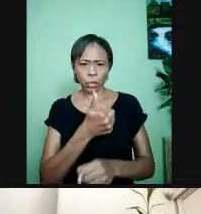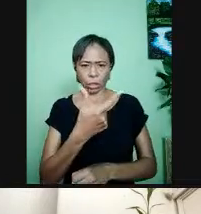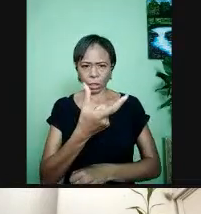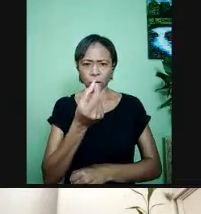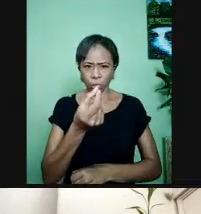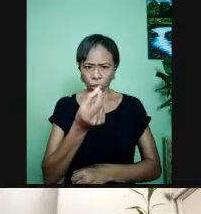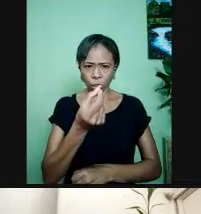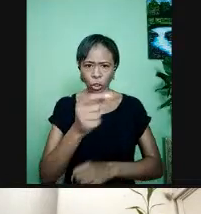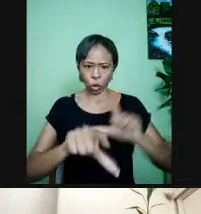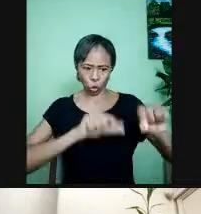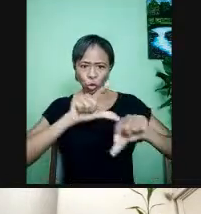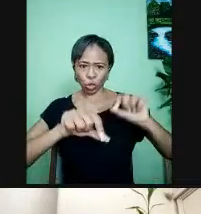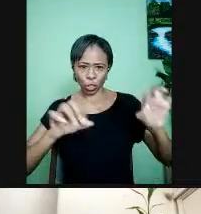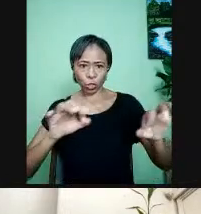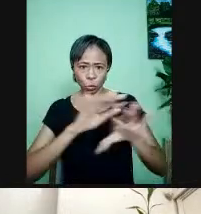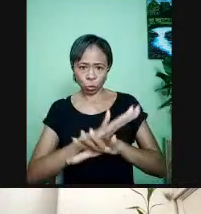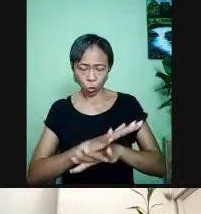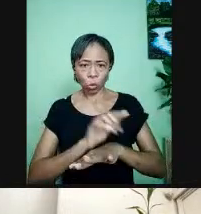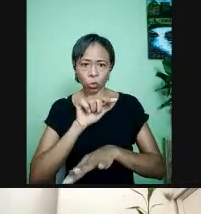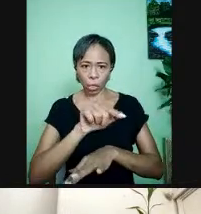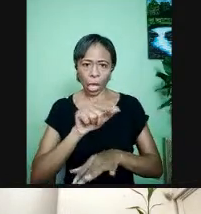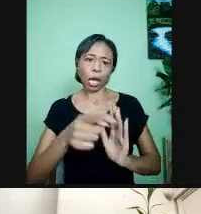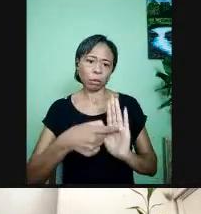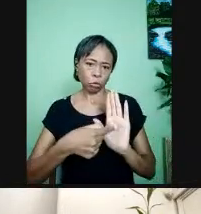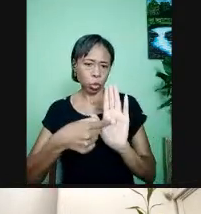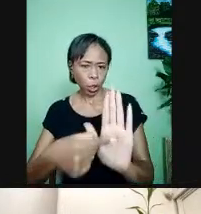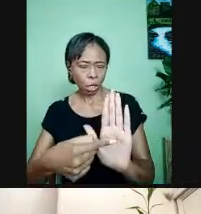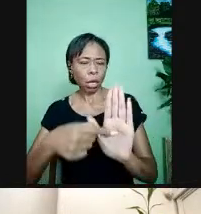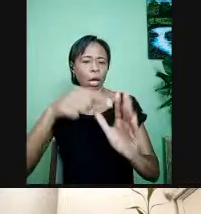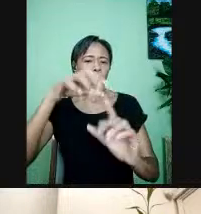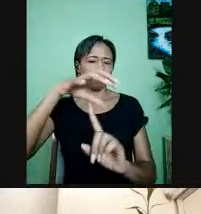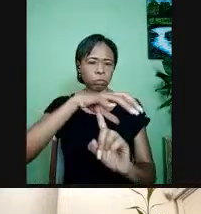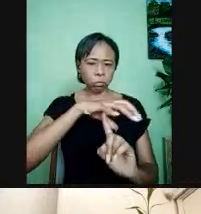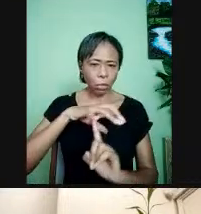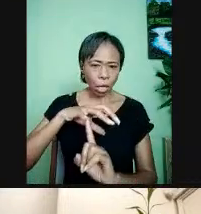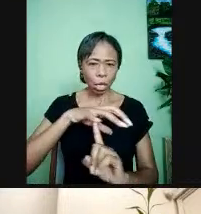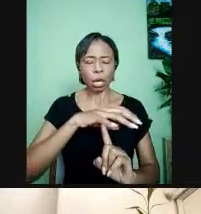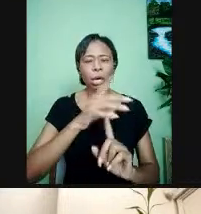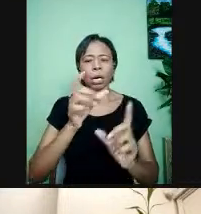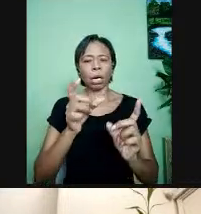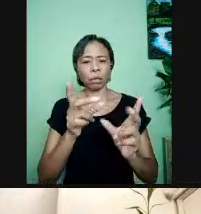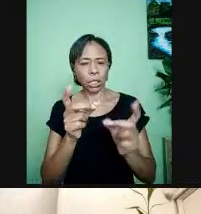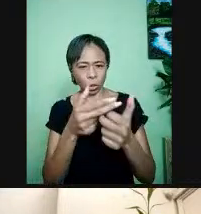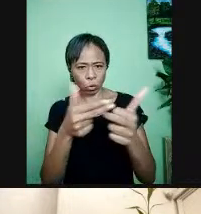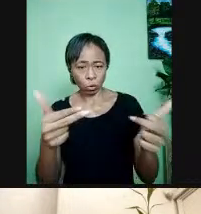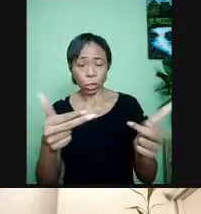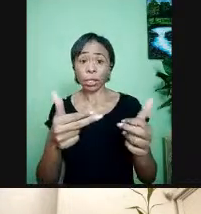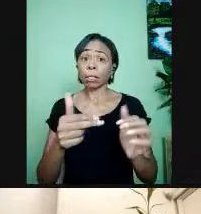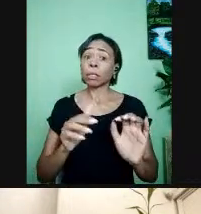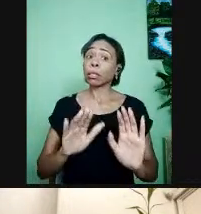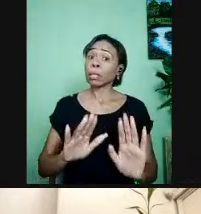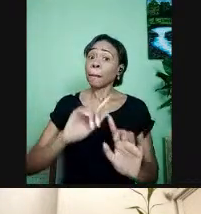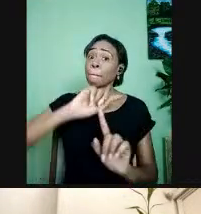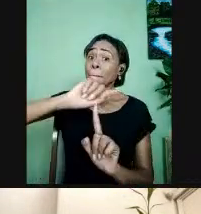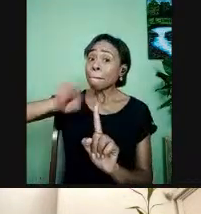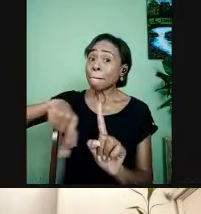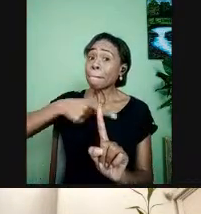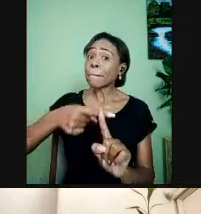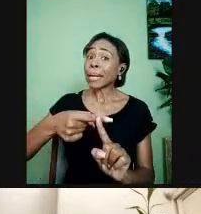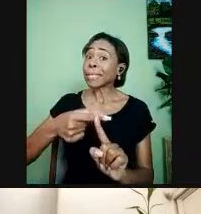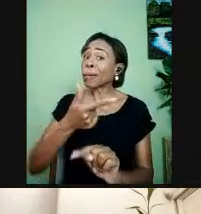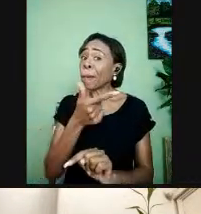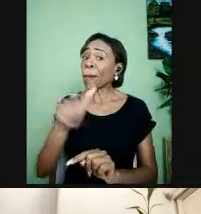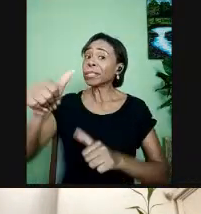que estão ali dentro expondo seu produto, negócio, serviço, ideia, ainda existe mais um filtro, que é